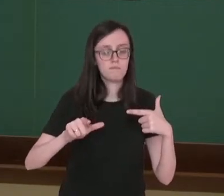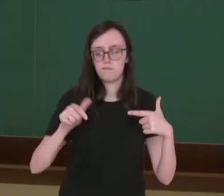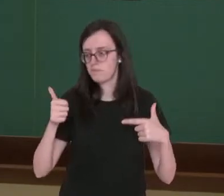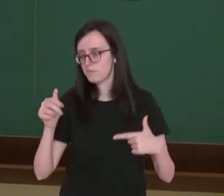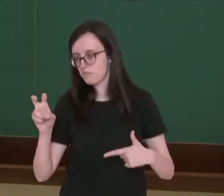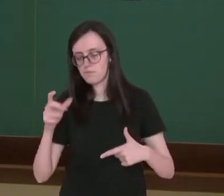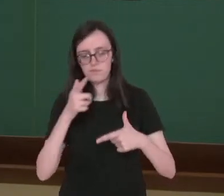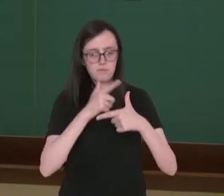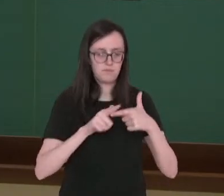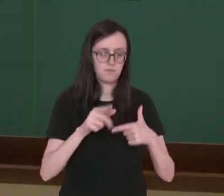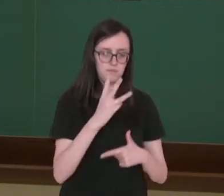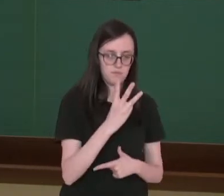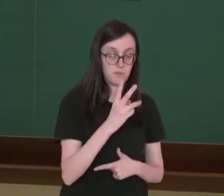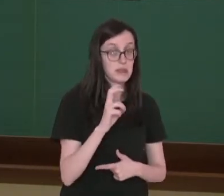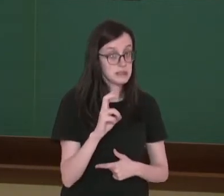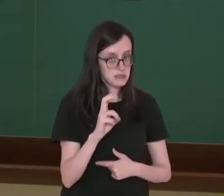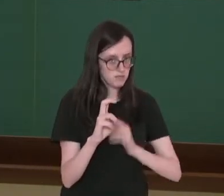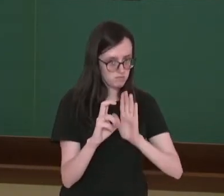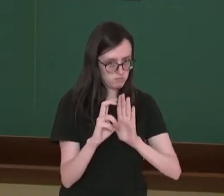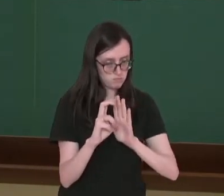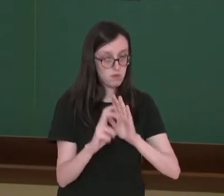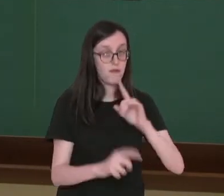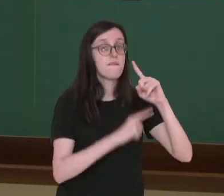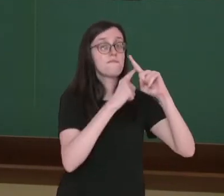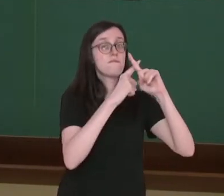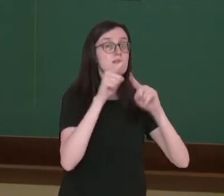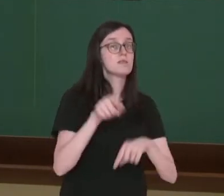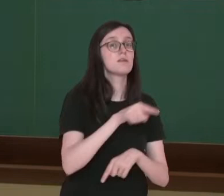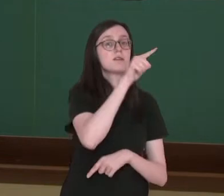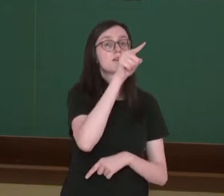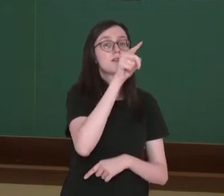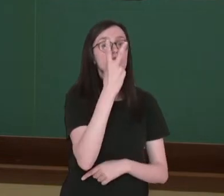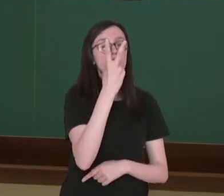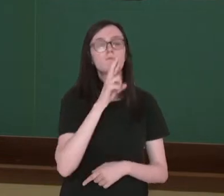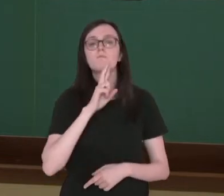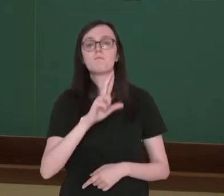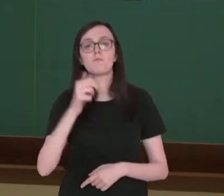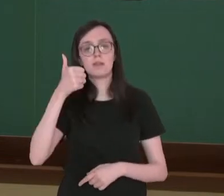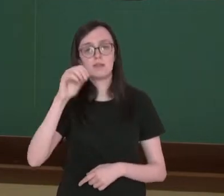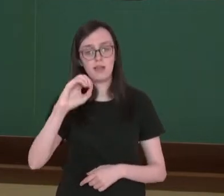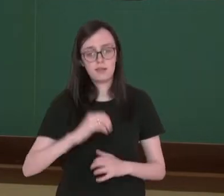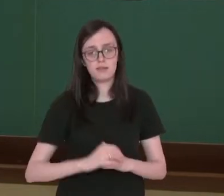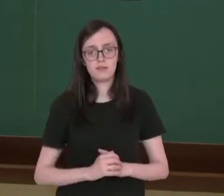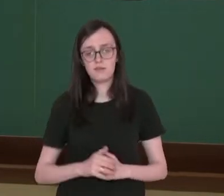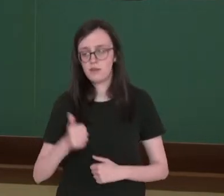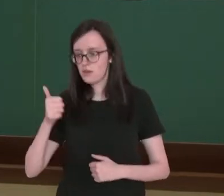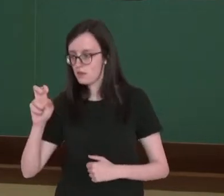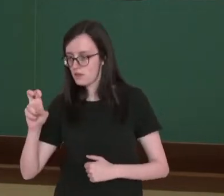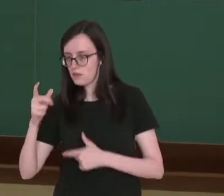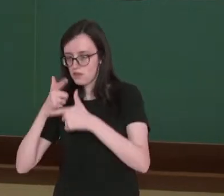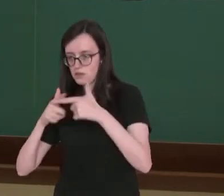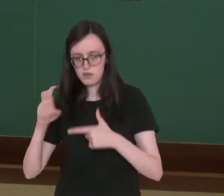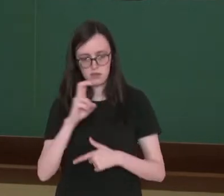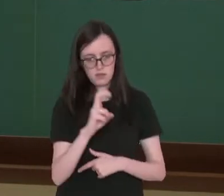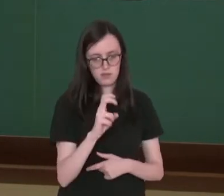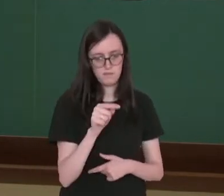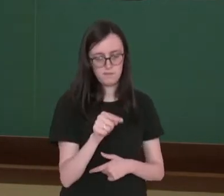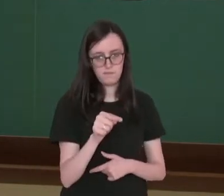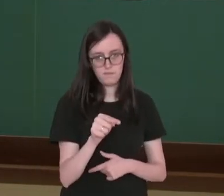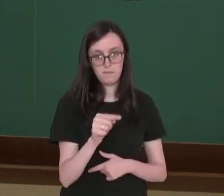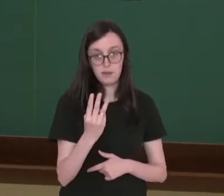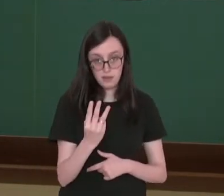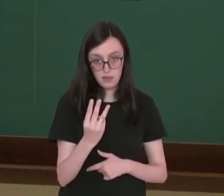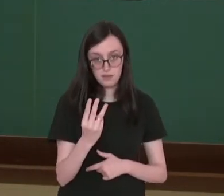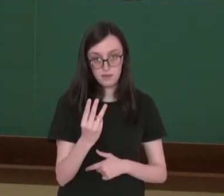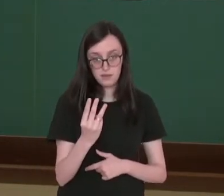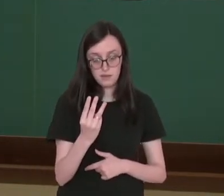dividido por 3, 5, vezes 2, 10. 15 dividido por 5,